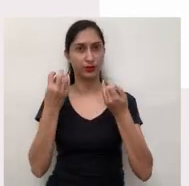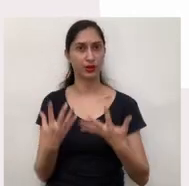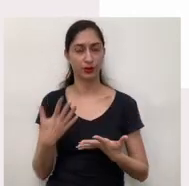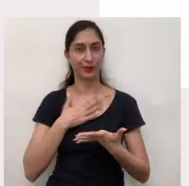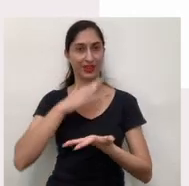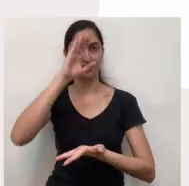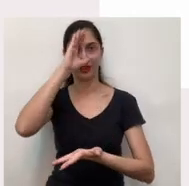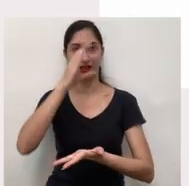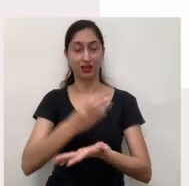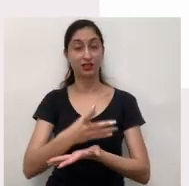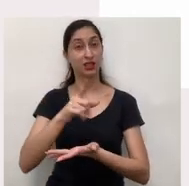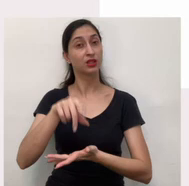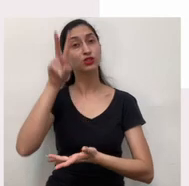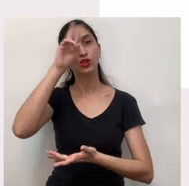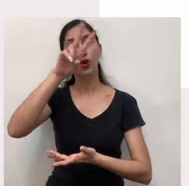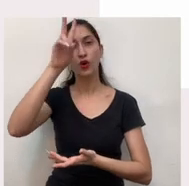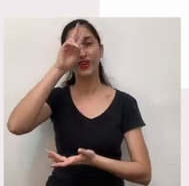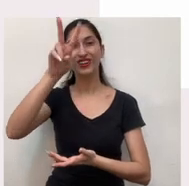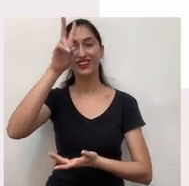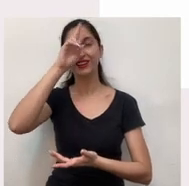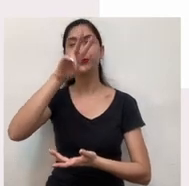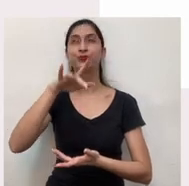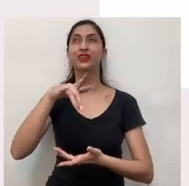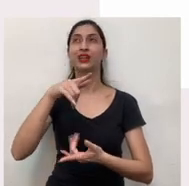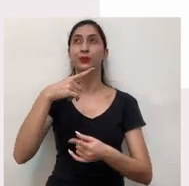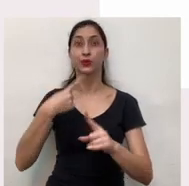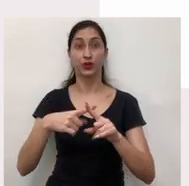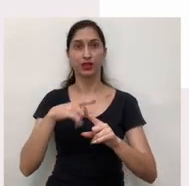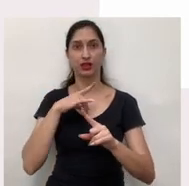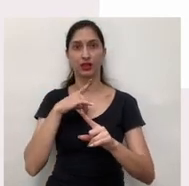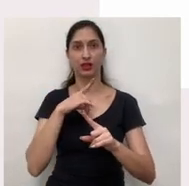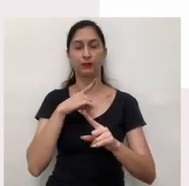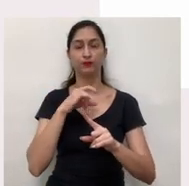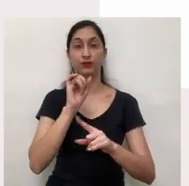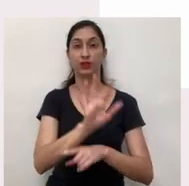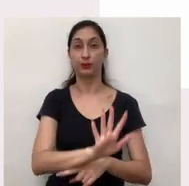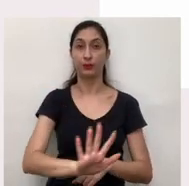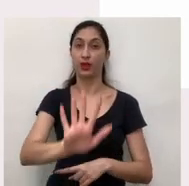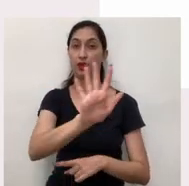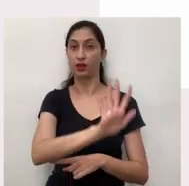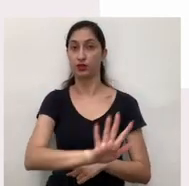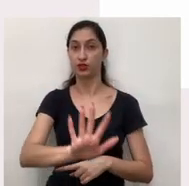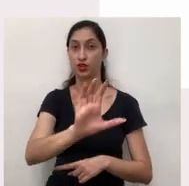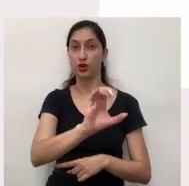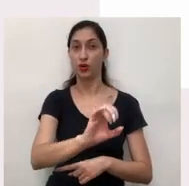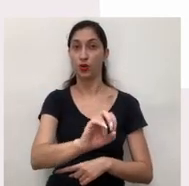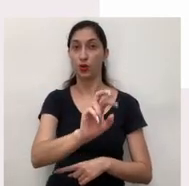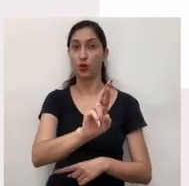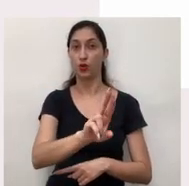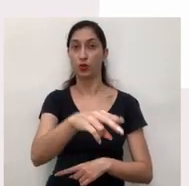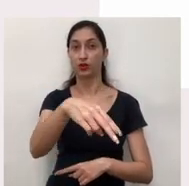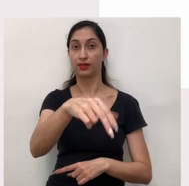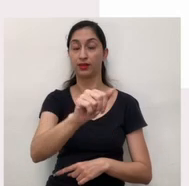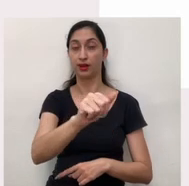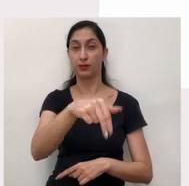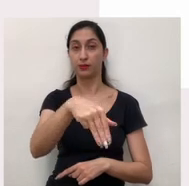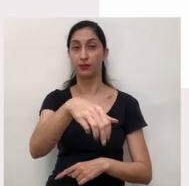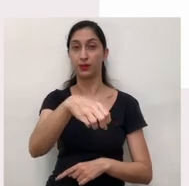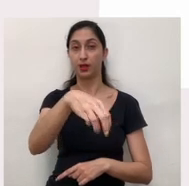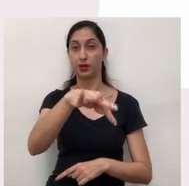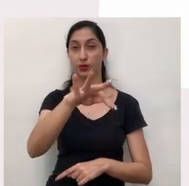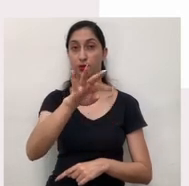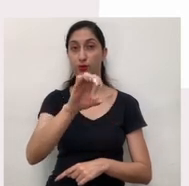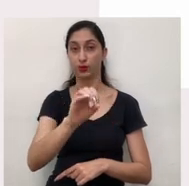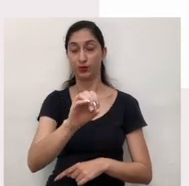história desencarnada, né? Porque essa relação entre a imagem desses catálogos de ornamento e as superfícies